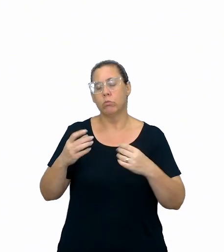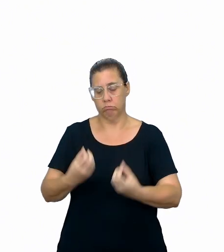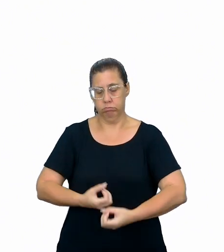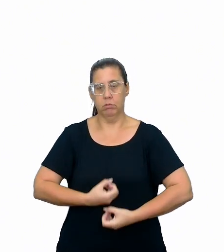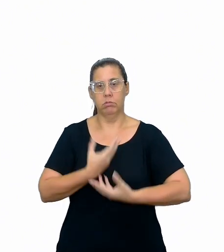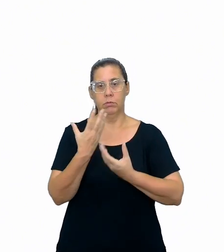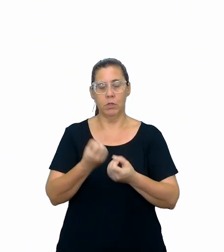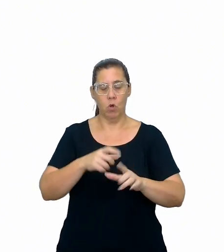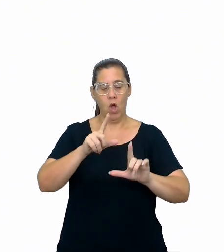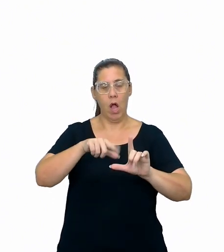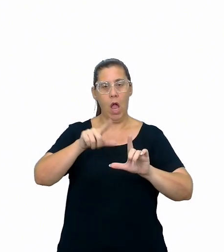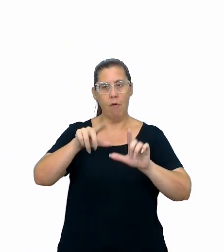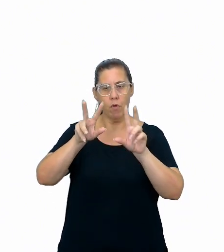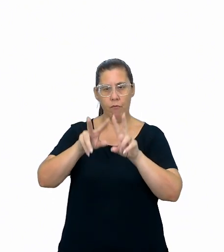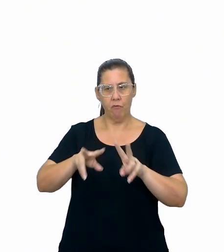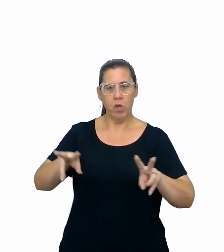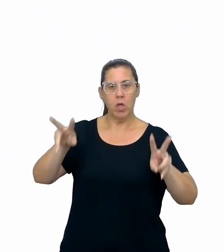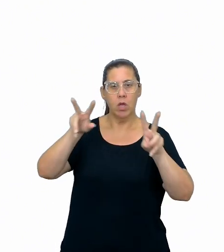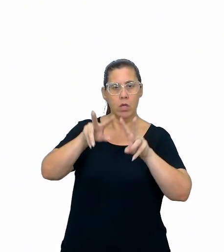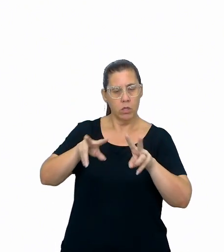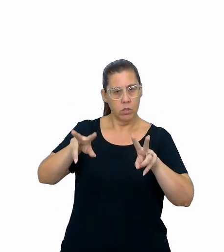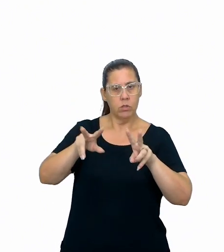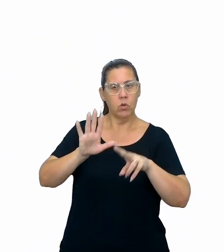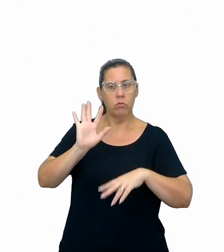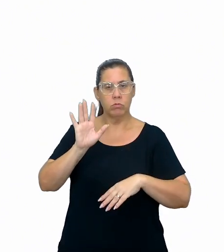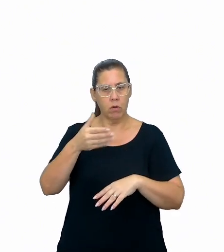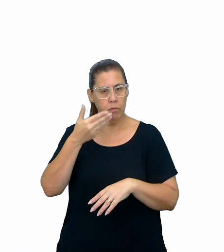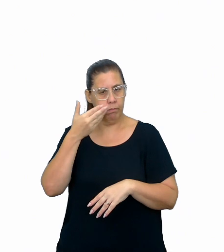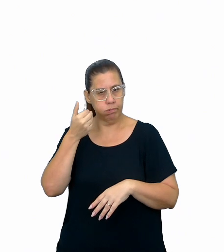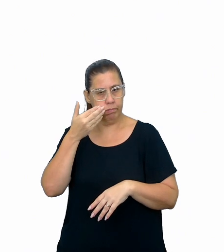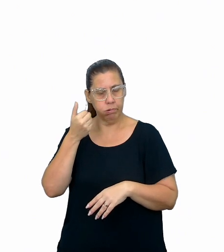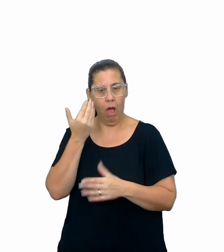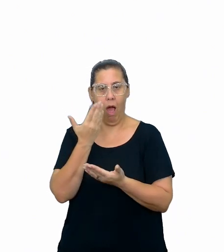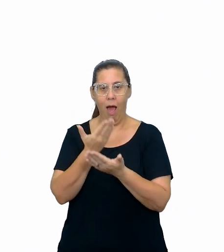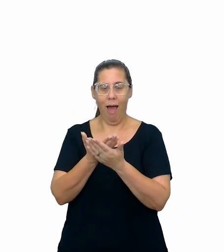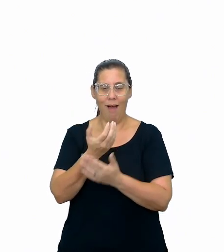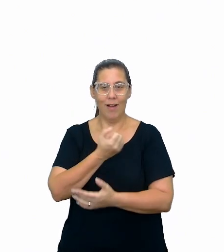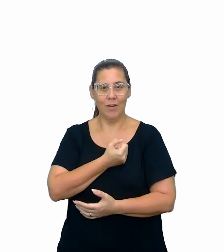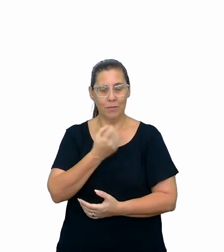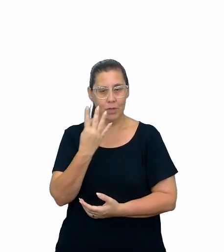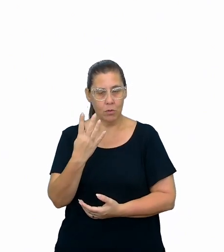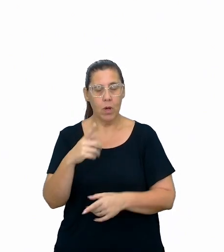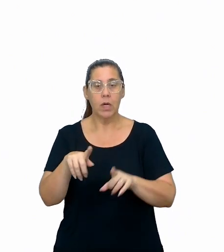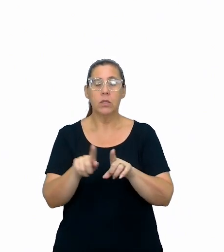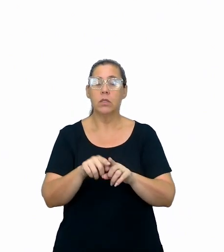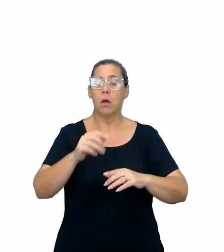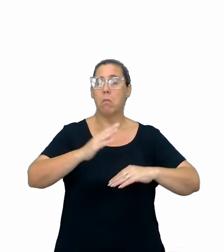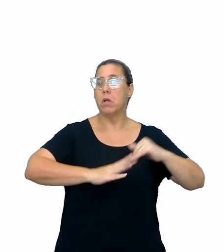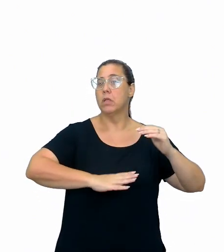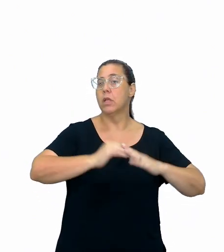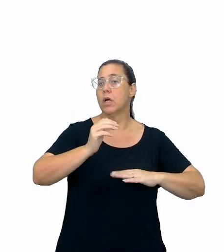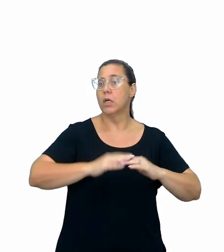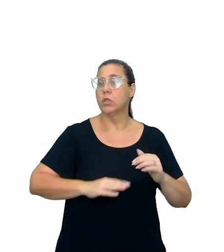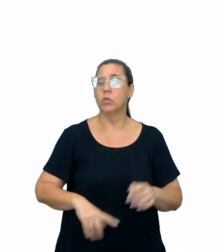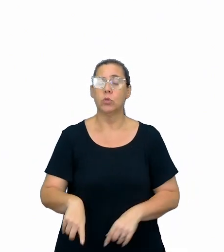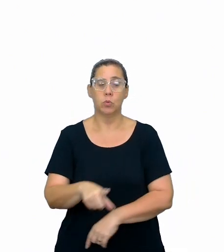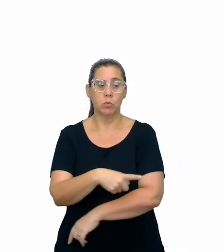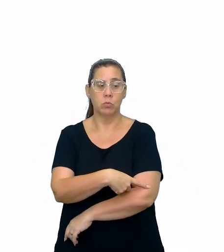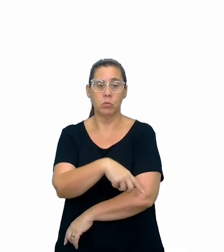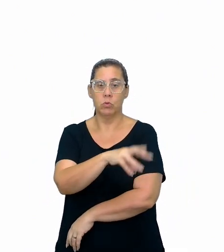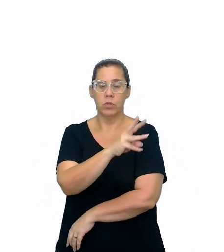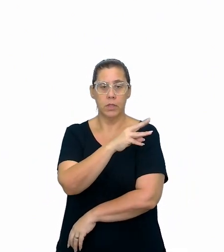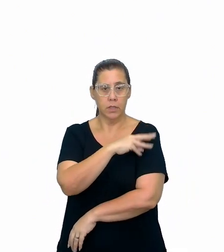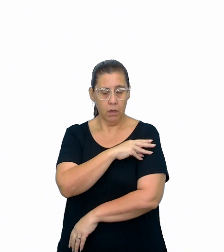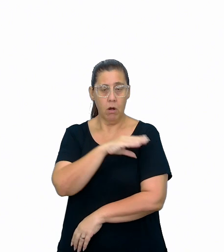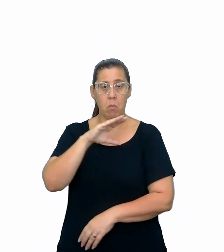expressivos gráfico-visuais, que já foi explorada na aula 4, e a habilidade do ensino fundamental do terceiro ano de